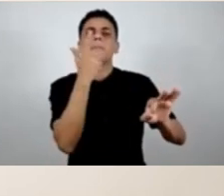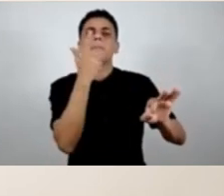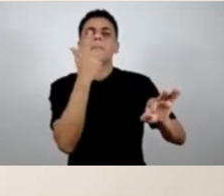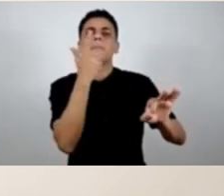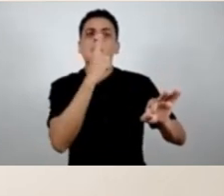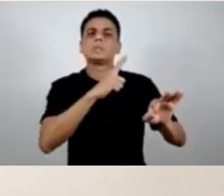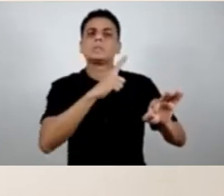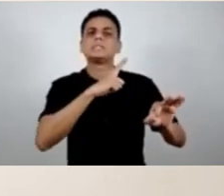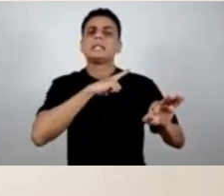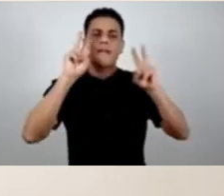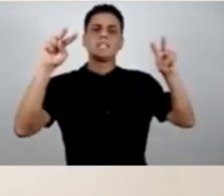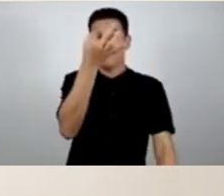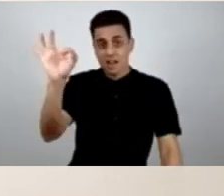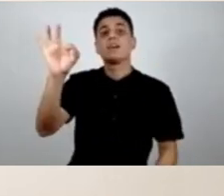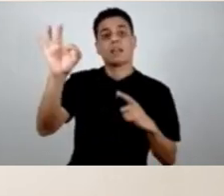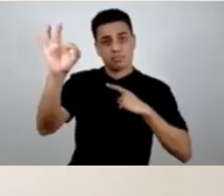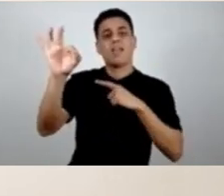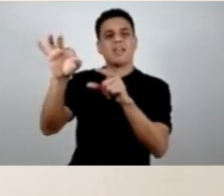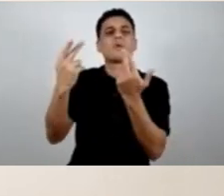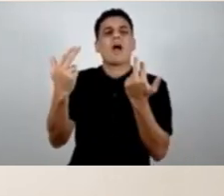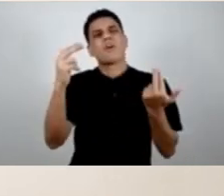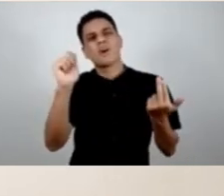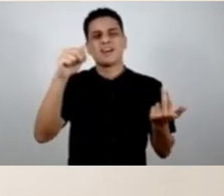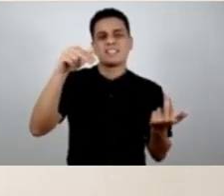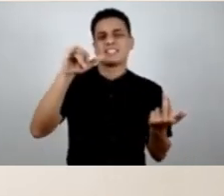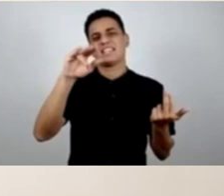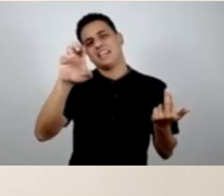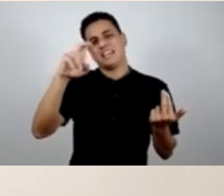CNC na França, né, que é o equivalente à